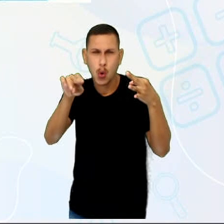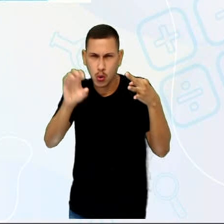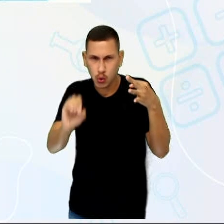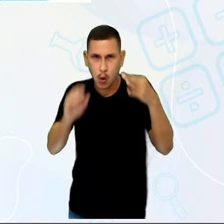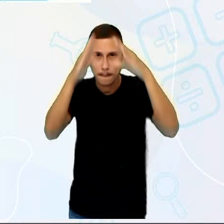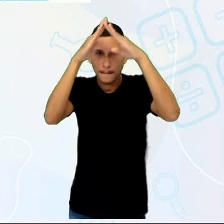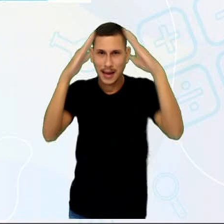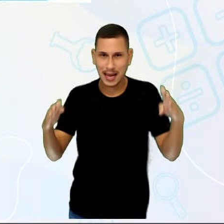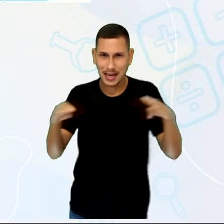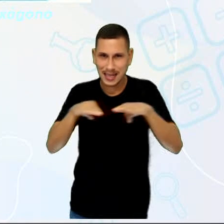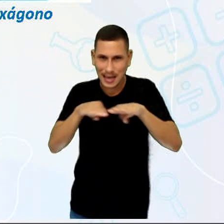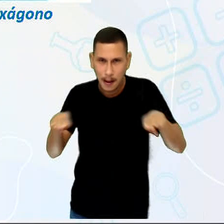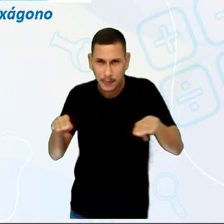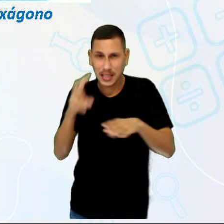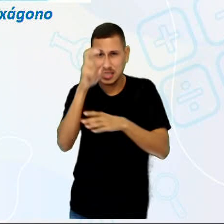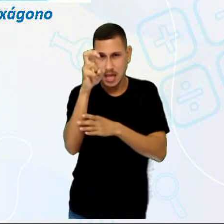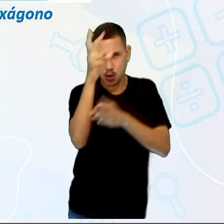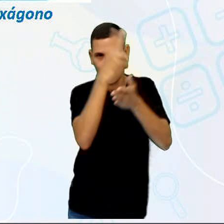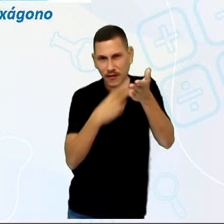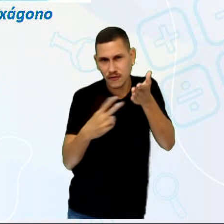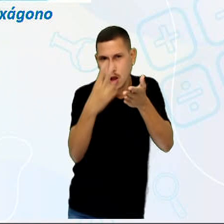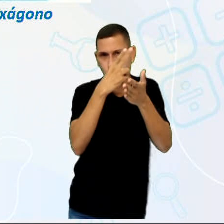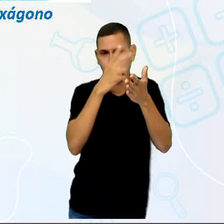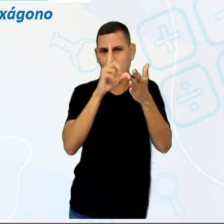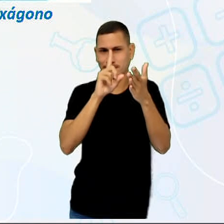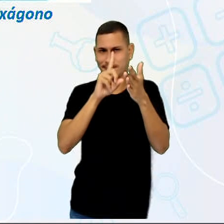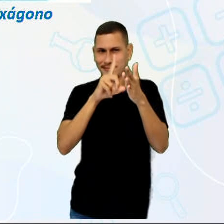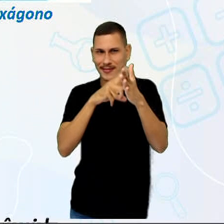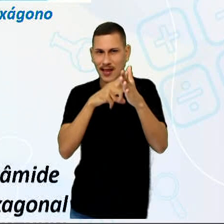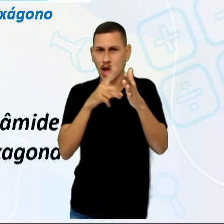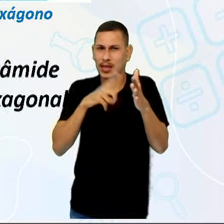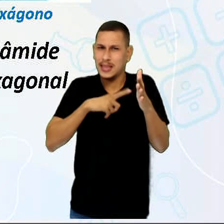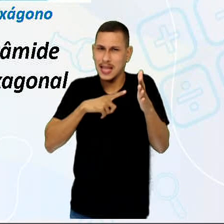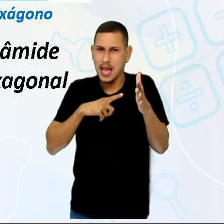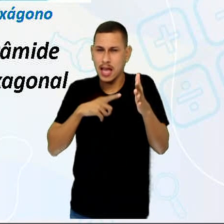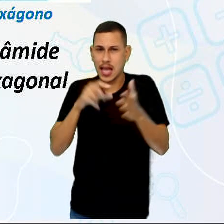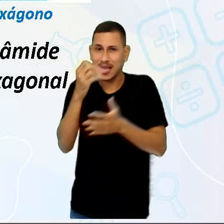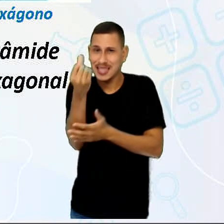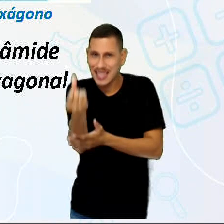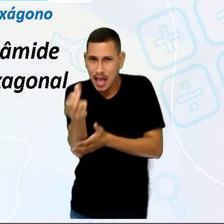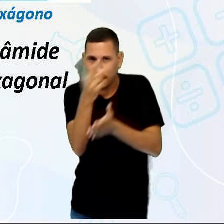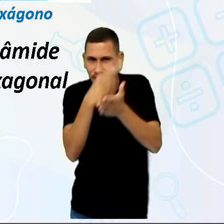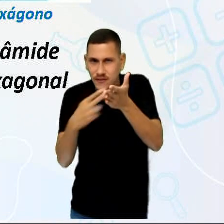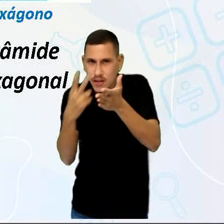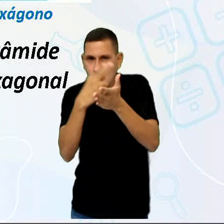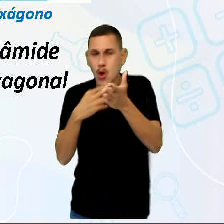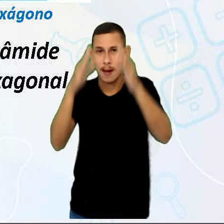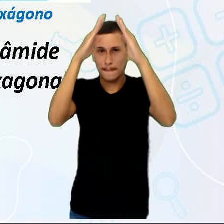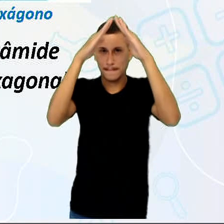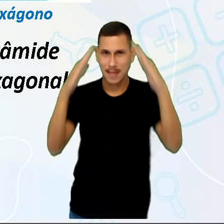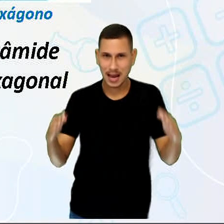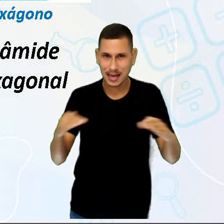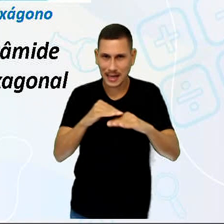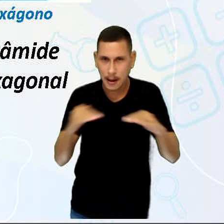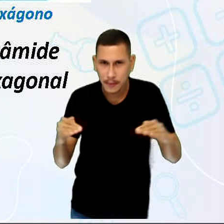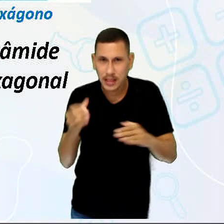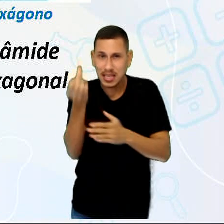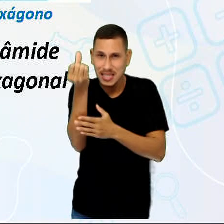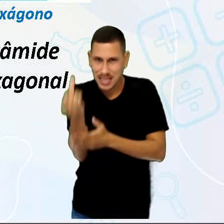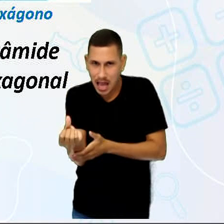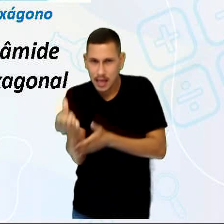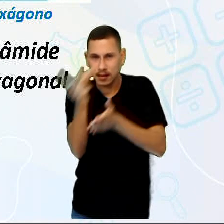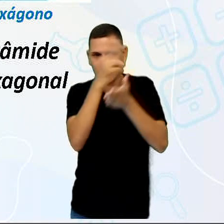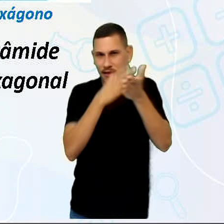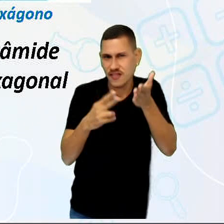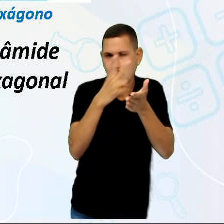pirâmide pentagonal. E na última, a gente tem um hexágono, vai ser chamada de pirâmide hexagonal. A gente